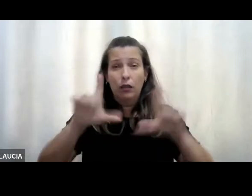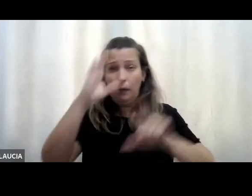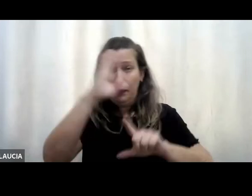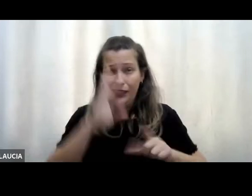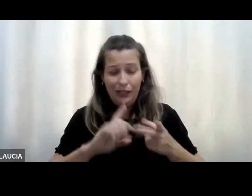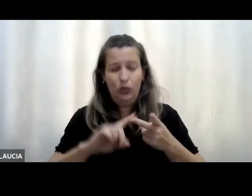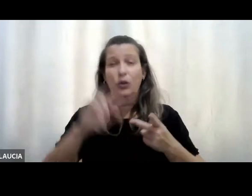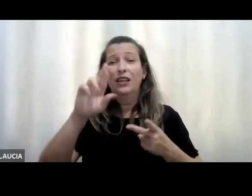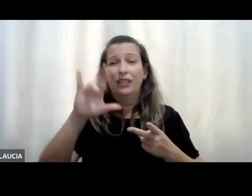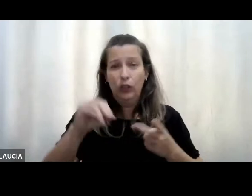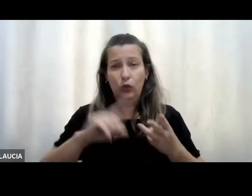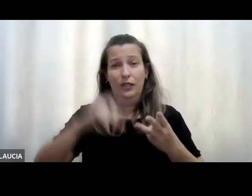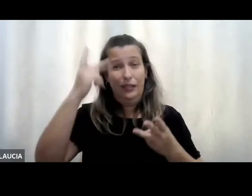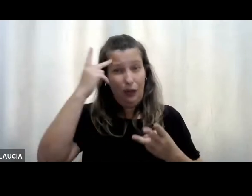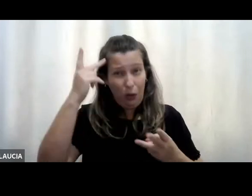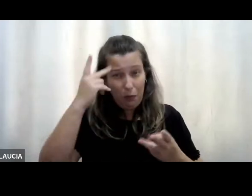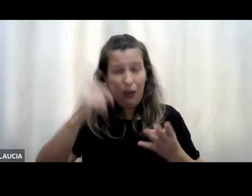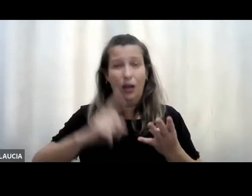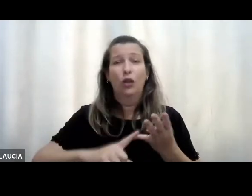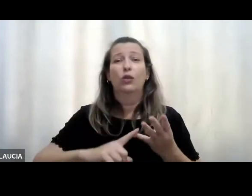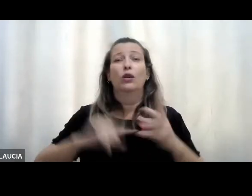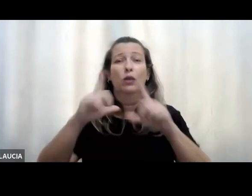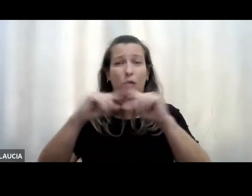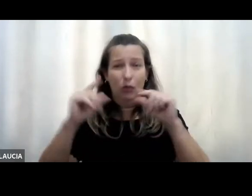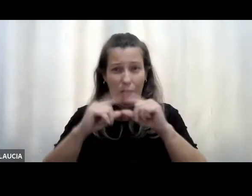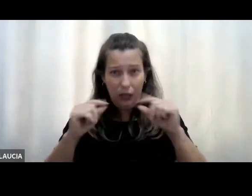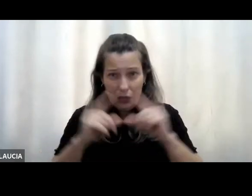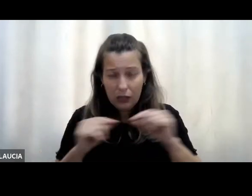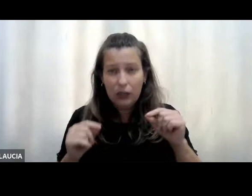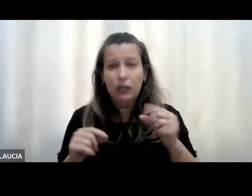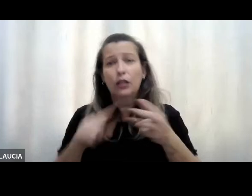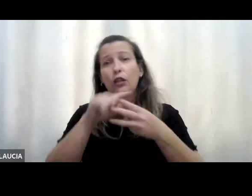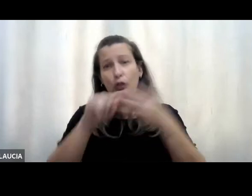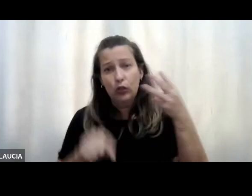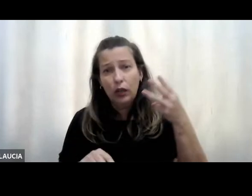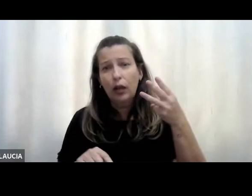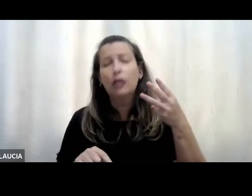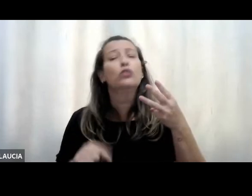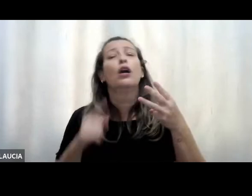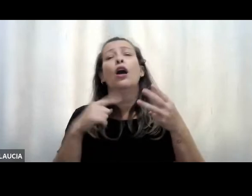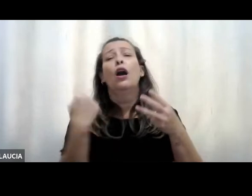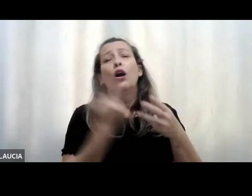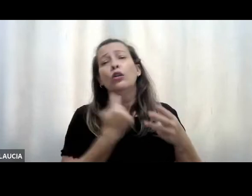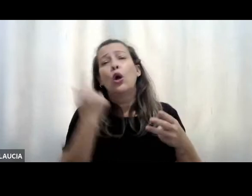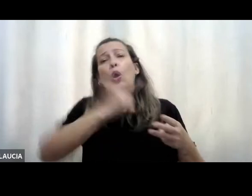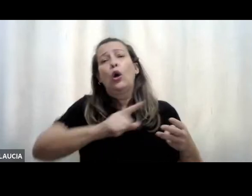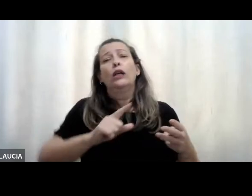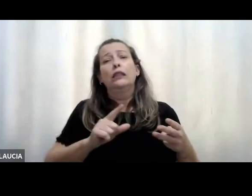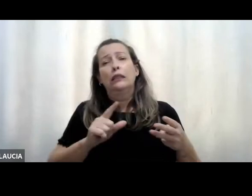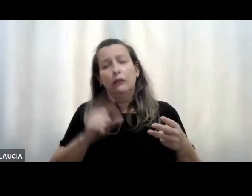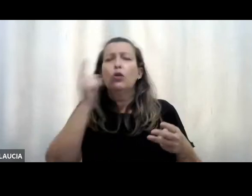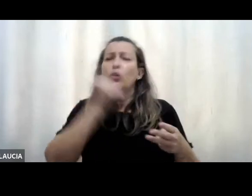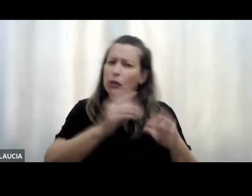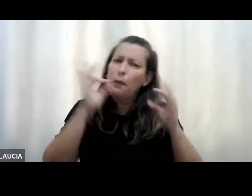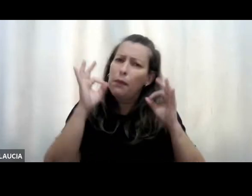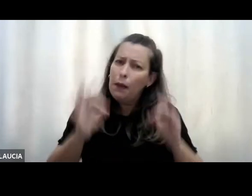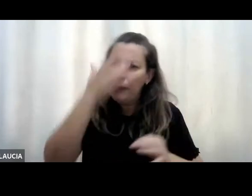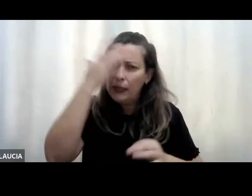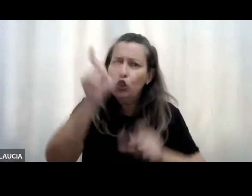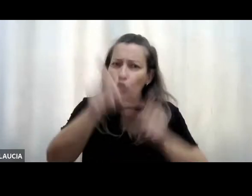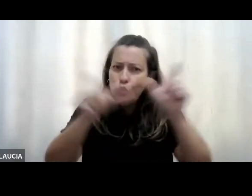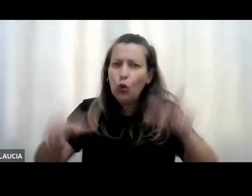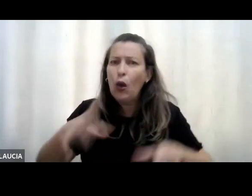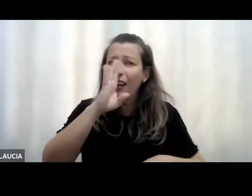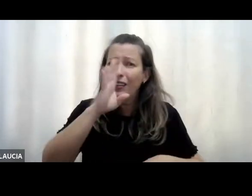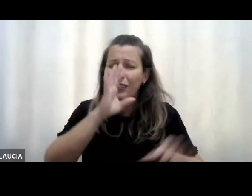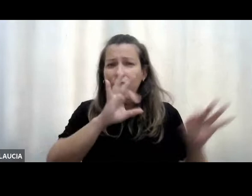e Distrito Federal, Grande Rio, Grande São Paulo e Distrito Federal, o nosso alcance, alcance mesmo, pessoas que assistem, é